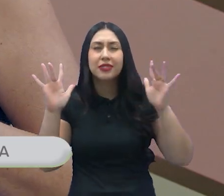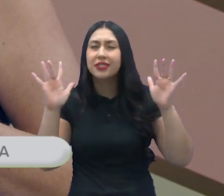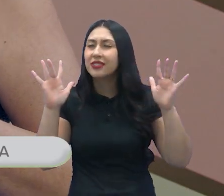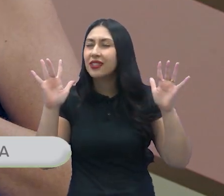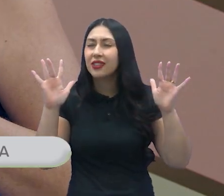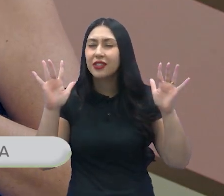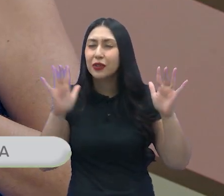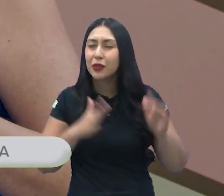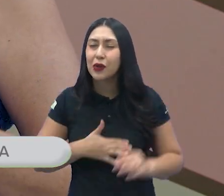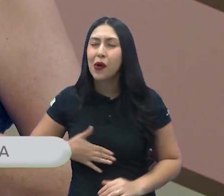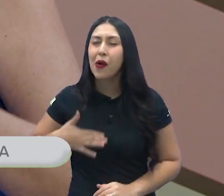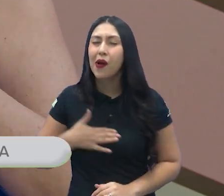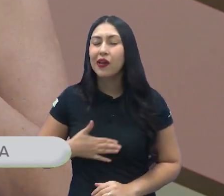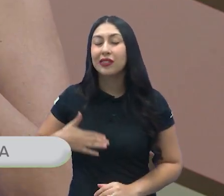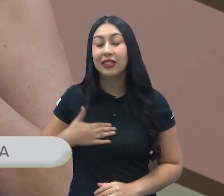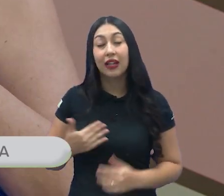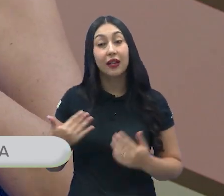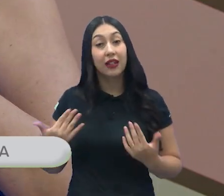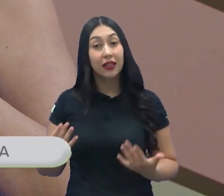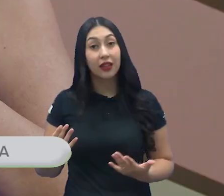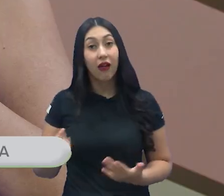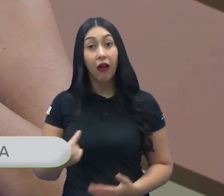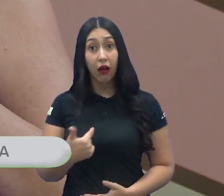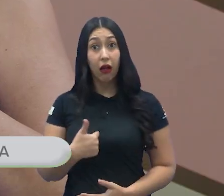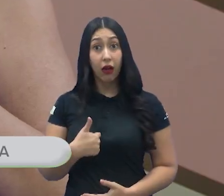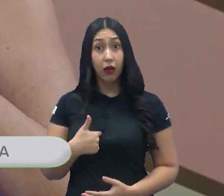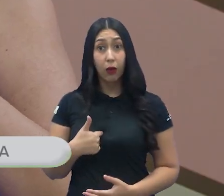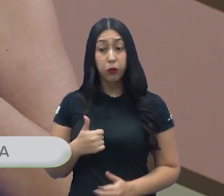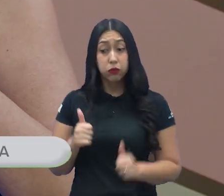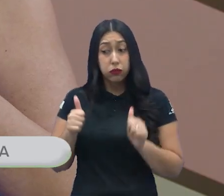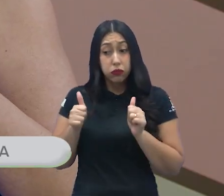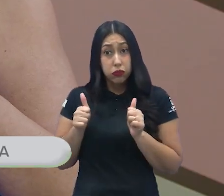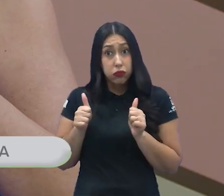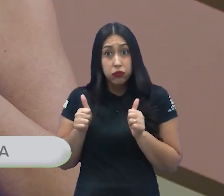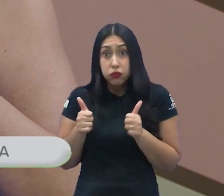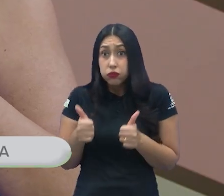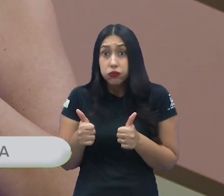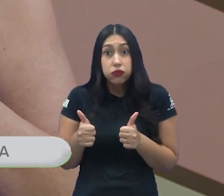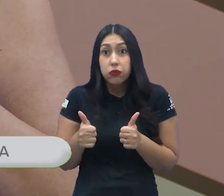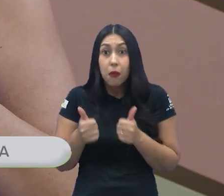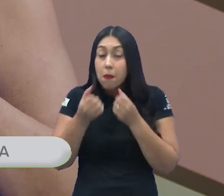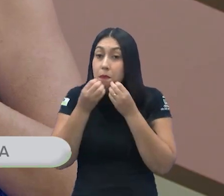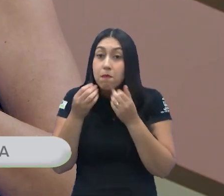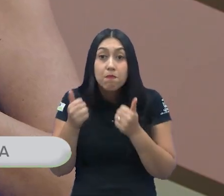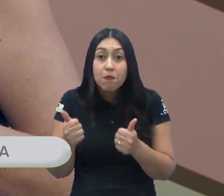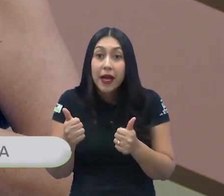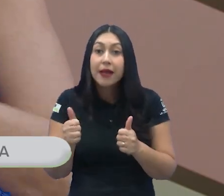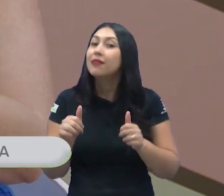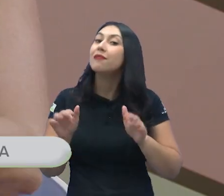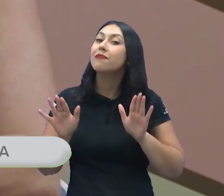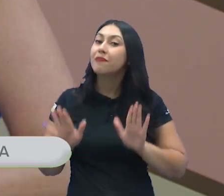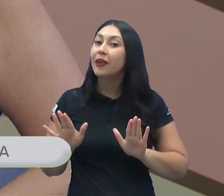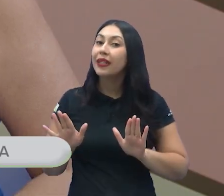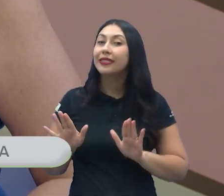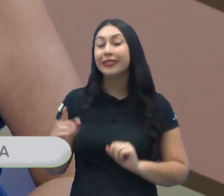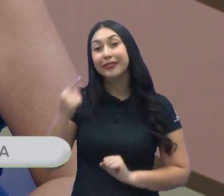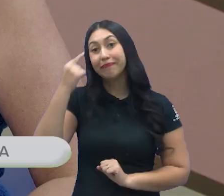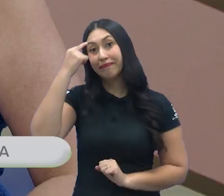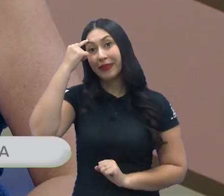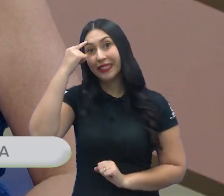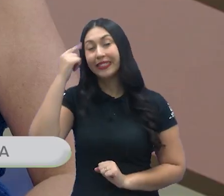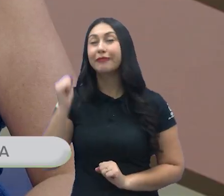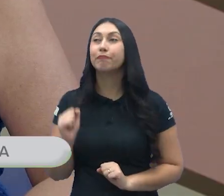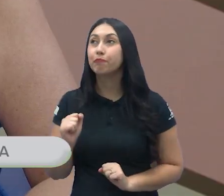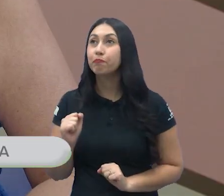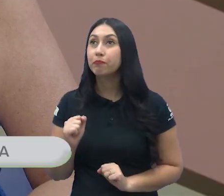dentro. Então, quando ele fala, eu estou bem aqui, ele está bem aqui. Agora, pensa lá no